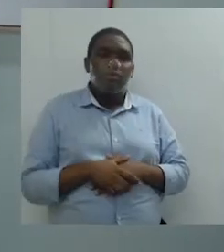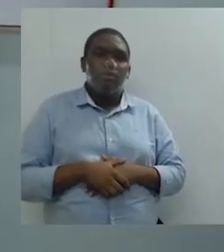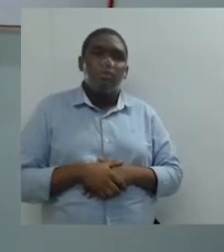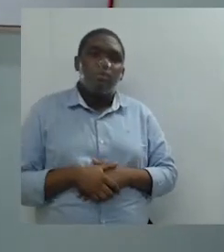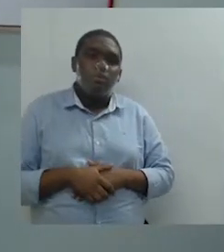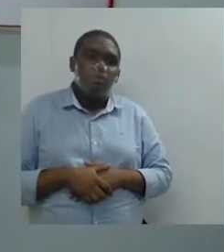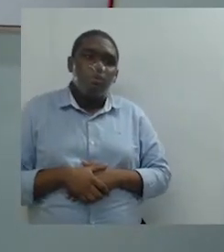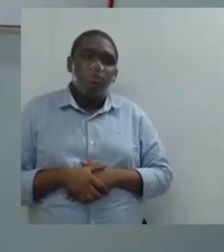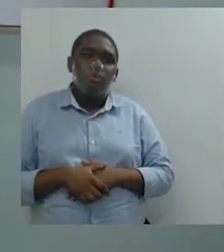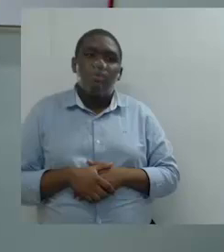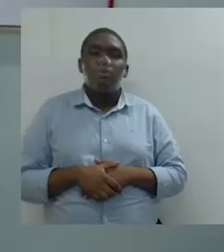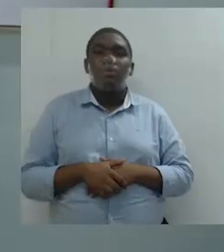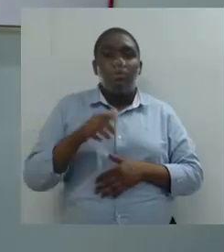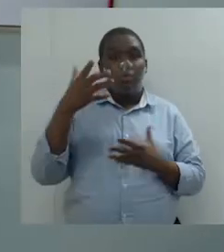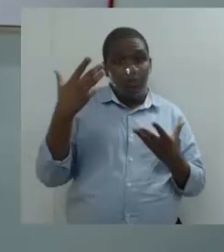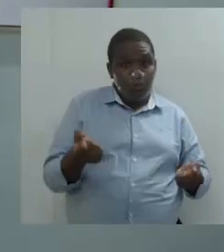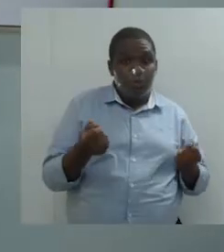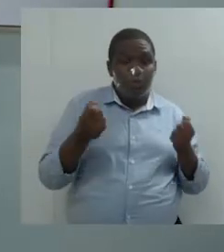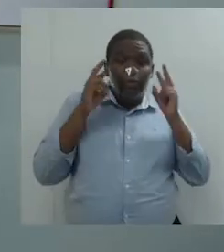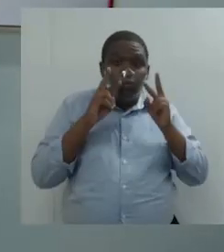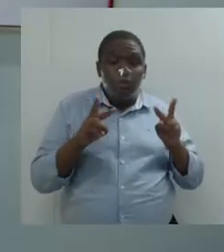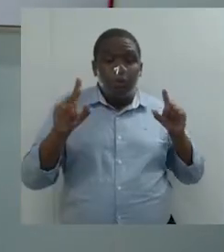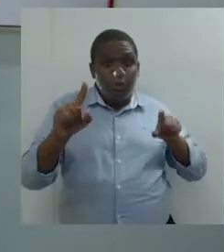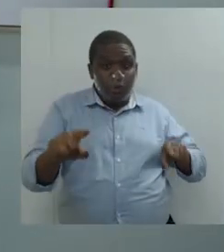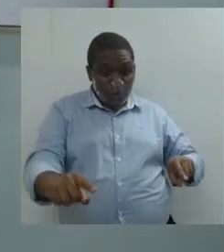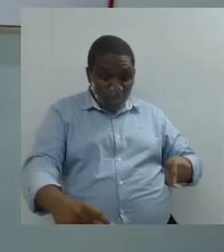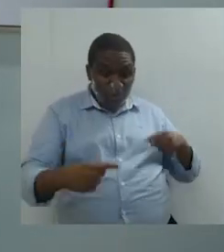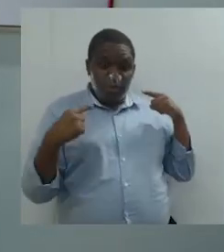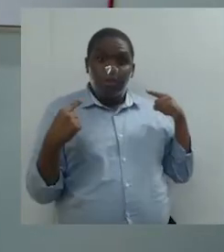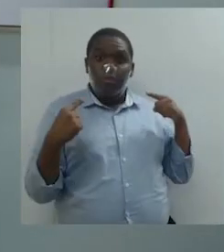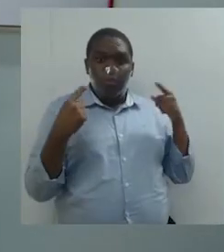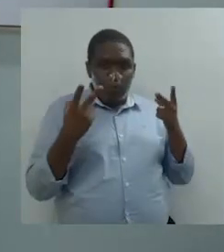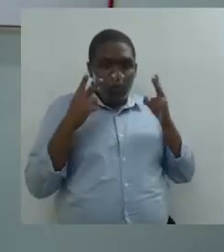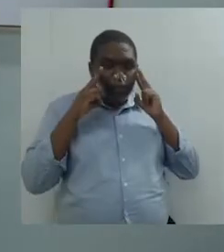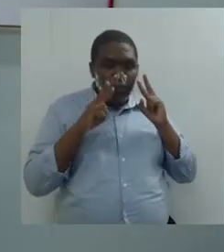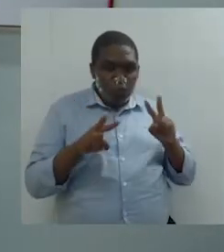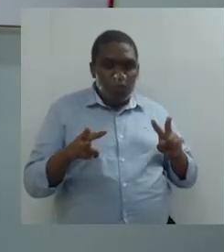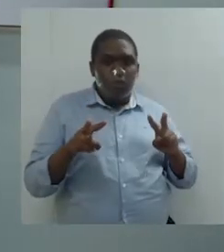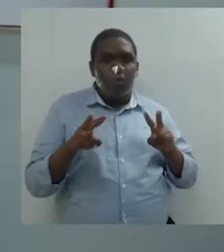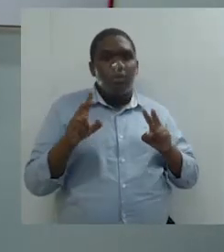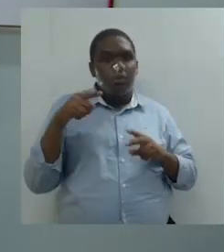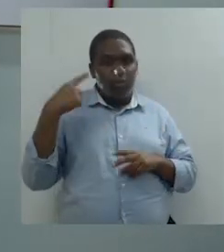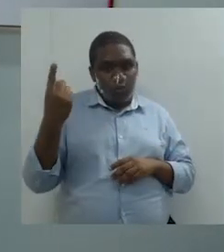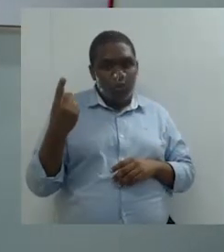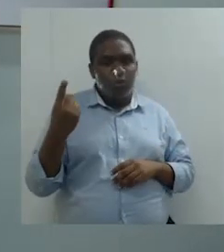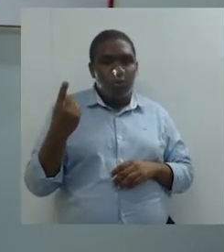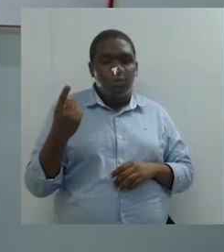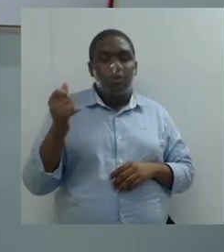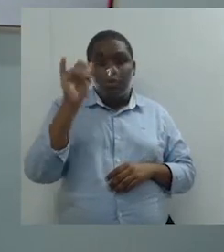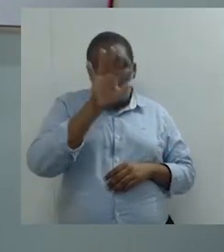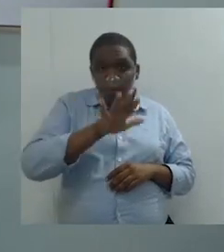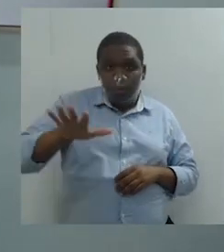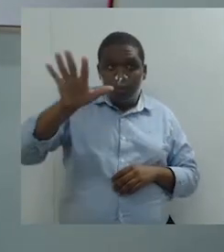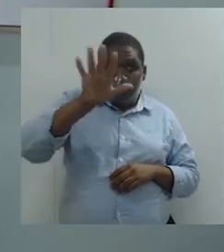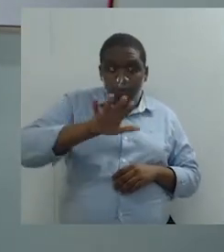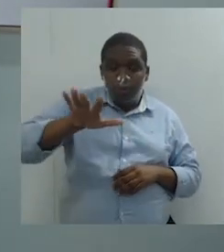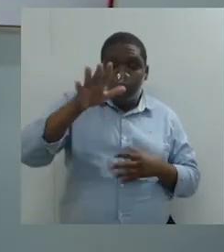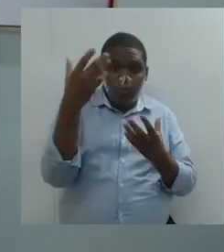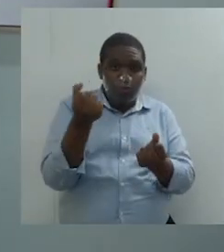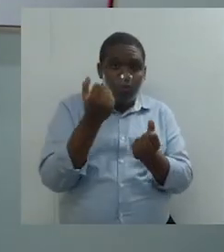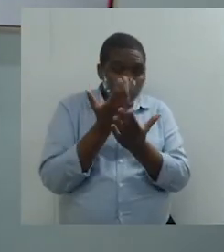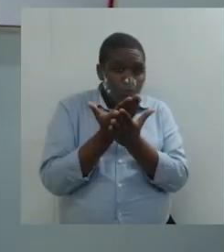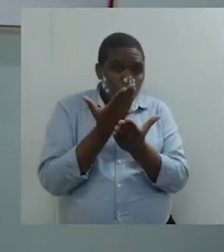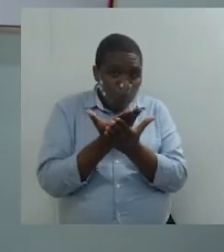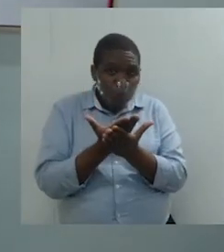Vamos para um desafio? Acompanhe a próxima imagem e vamos